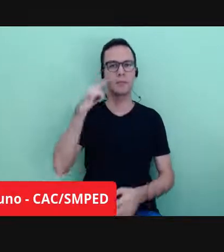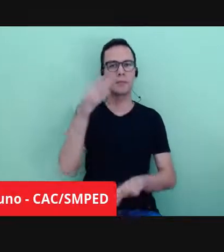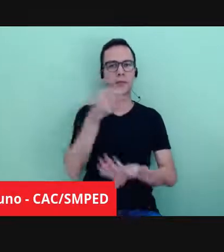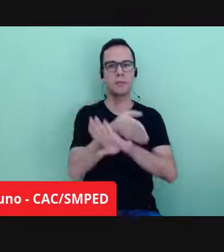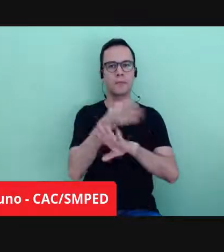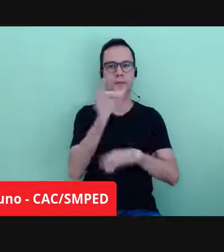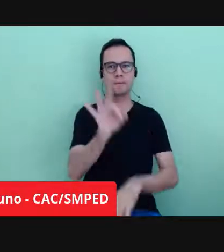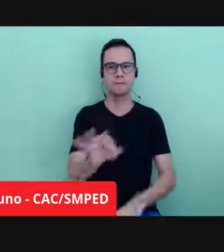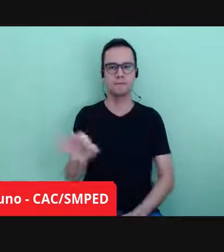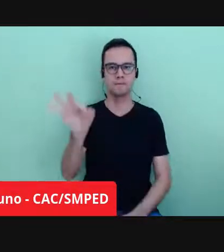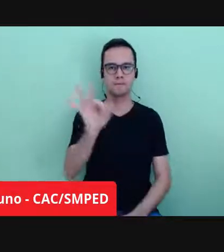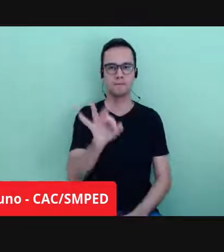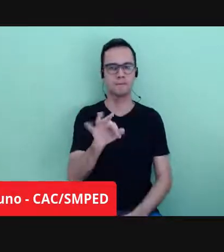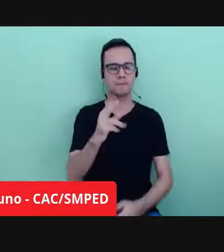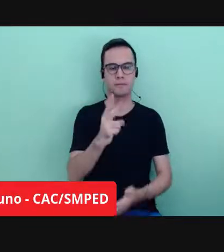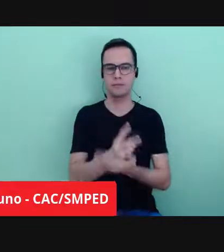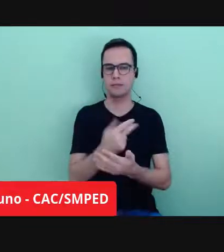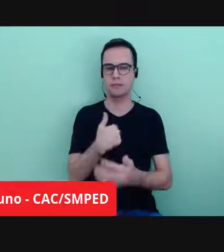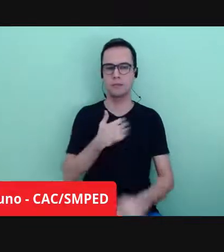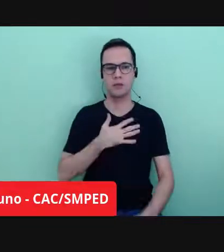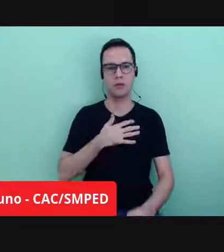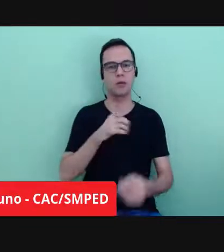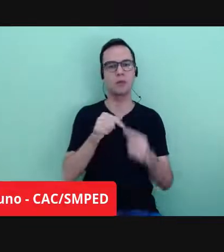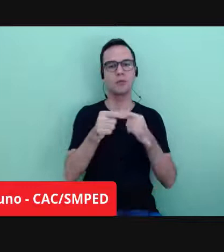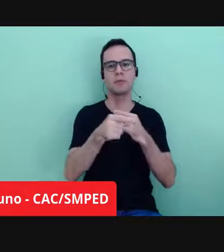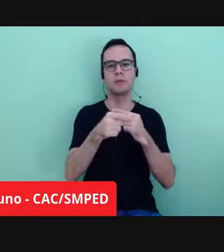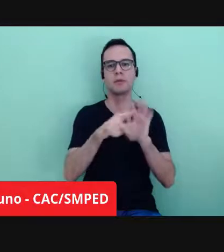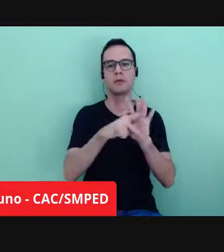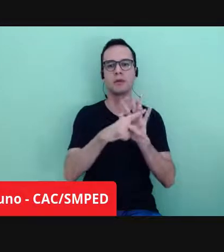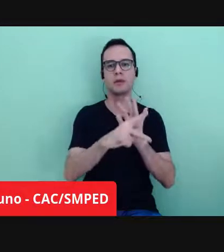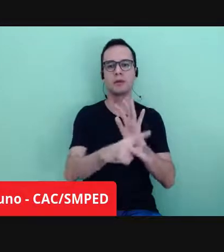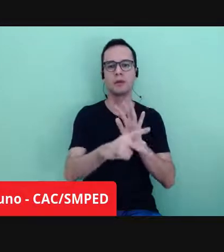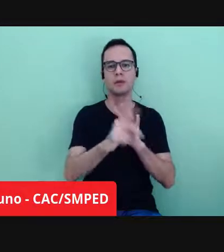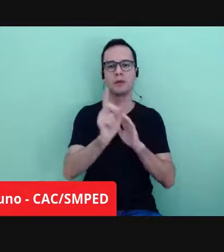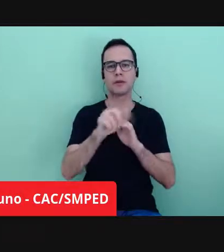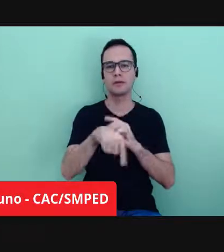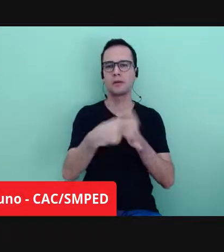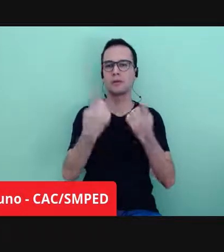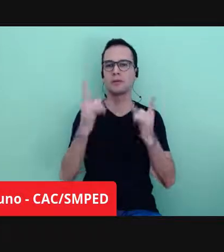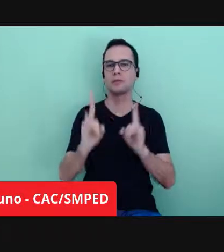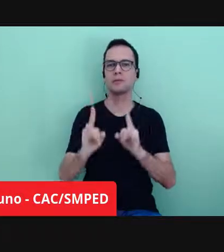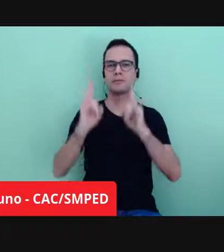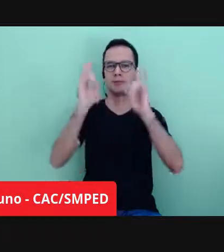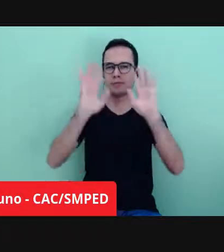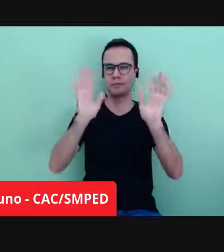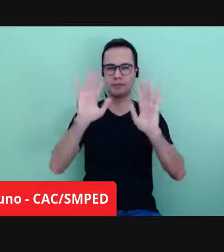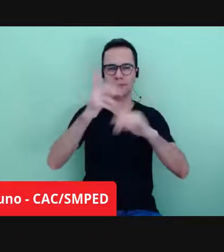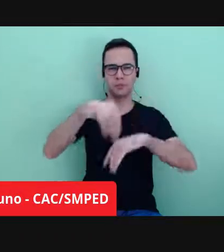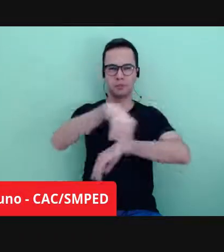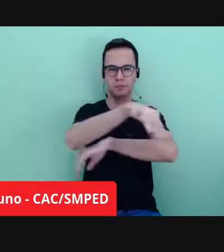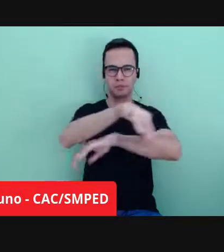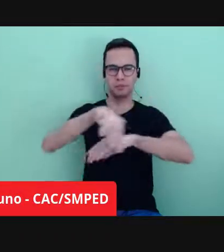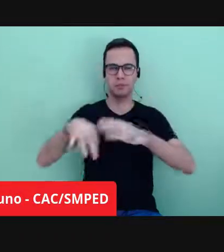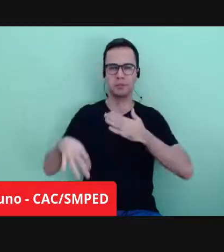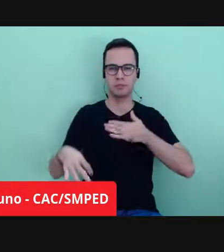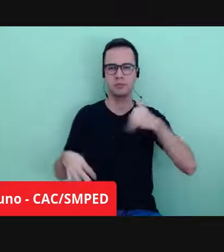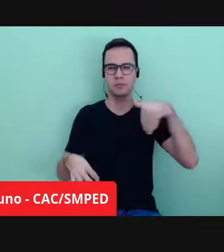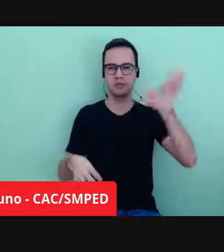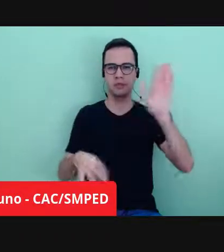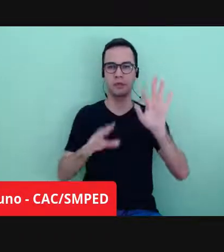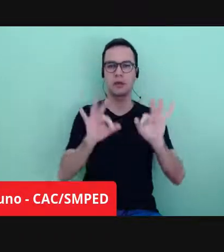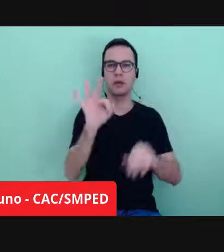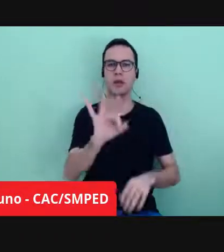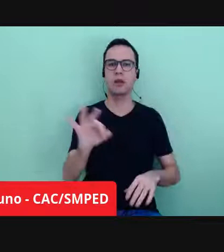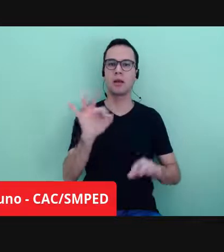faculdade. Sempre me interessei muito mais por urbanismo do que por edificação. E quando eu saí da faculdade, eu já